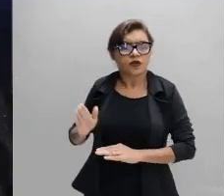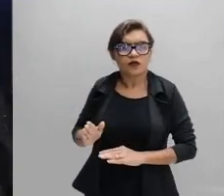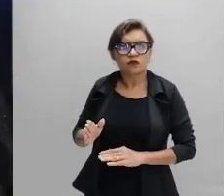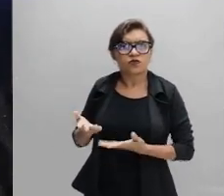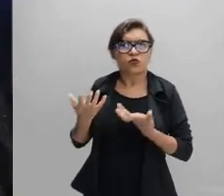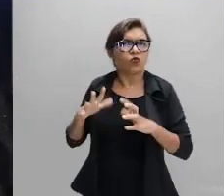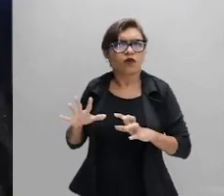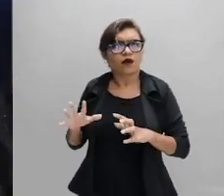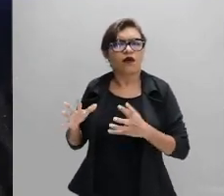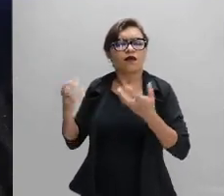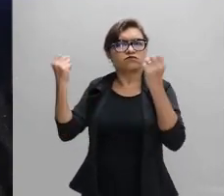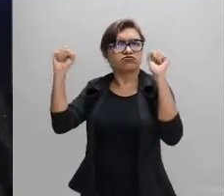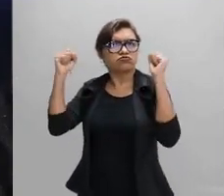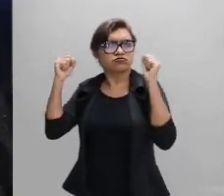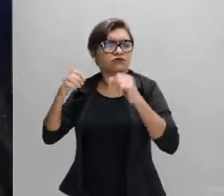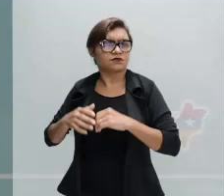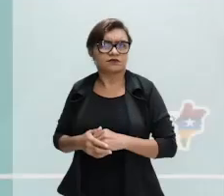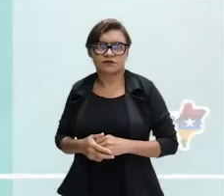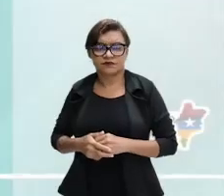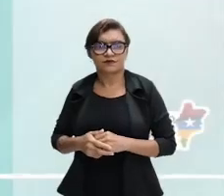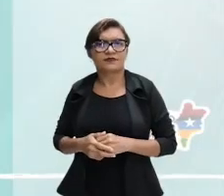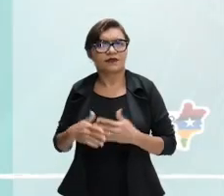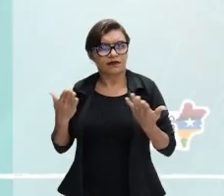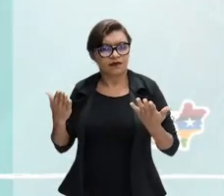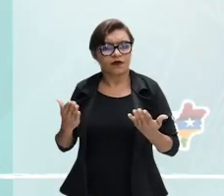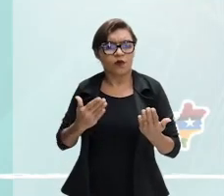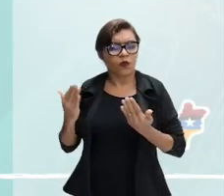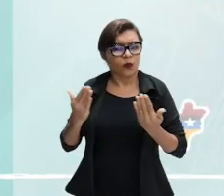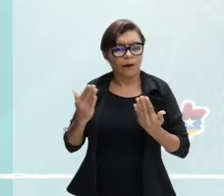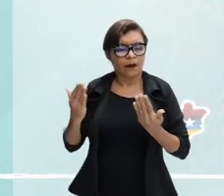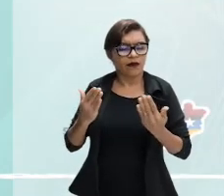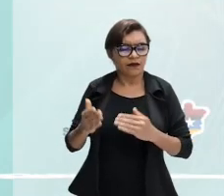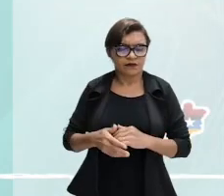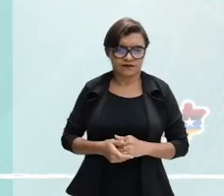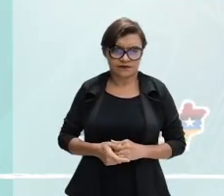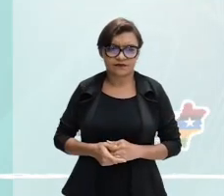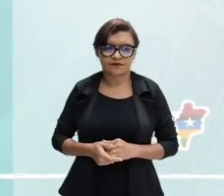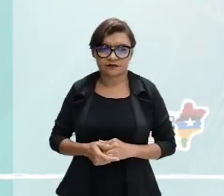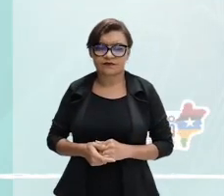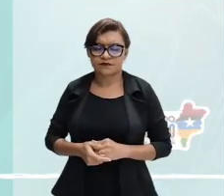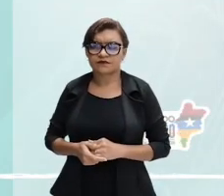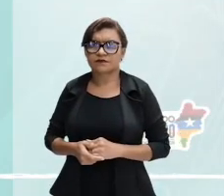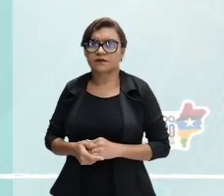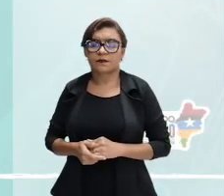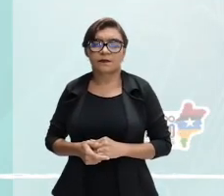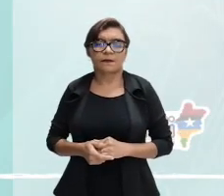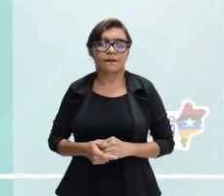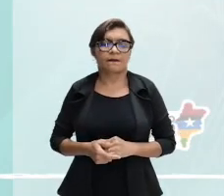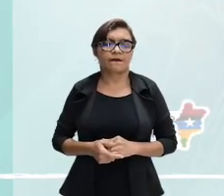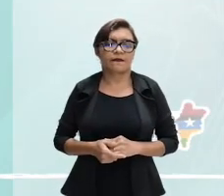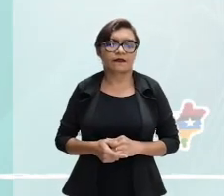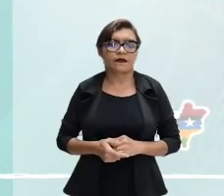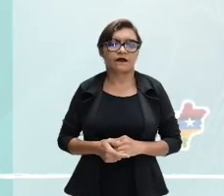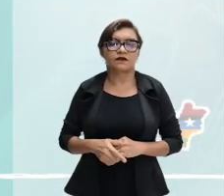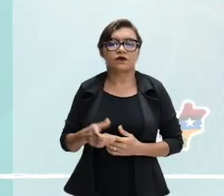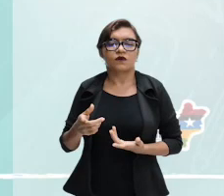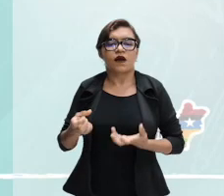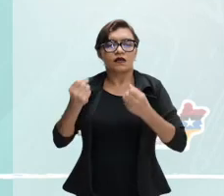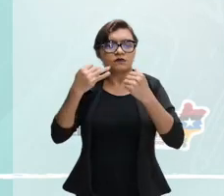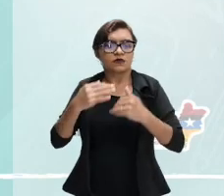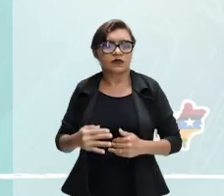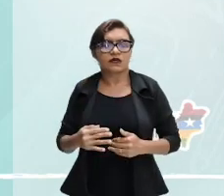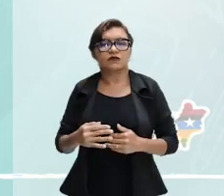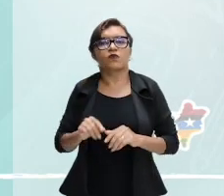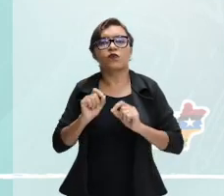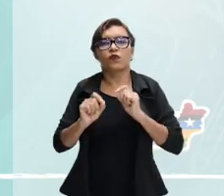sedentários. Ou seja, 1 em 10 praticamente. Está aqui, ó, a questão da obesidade